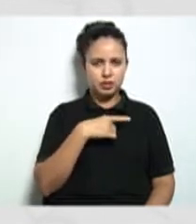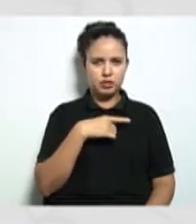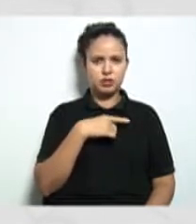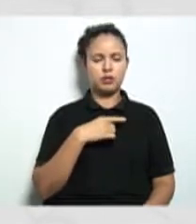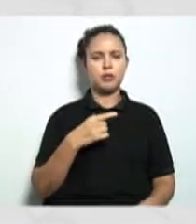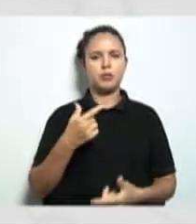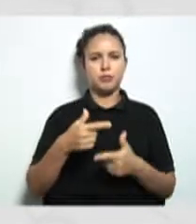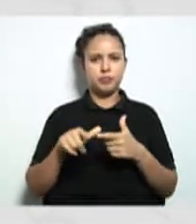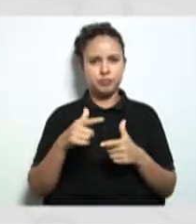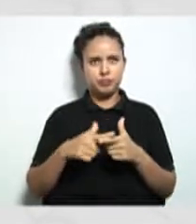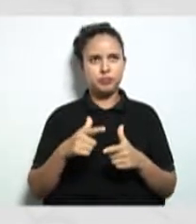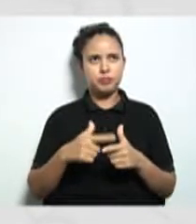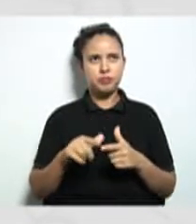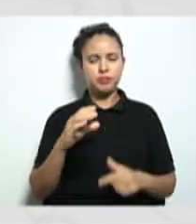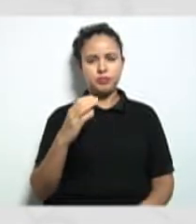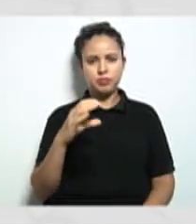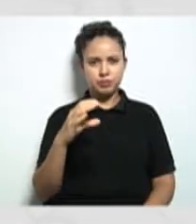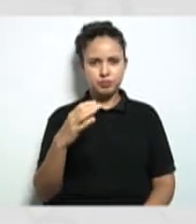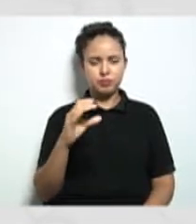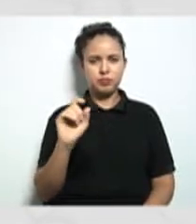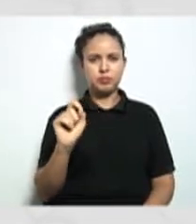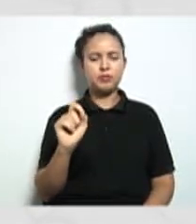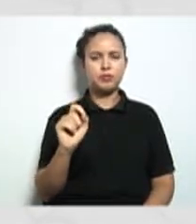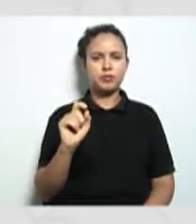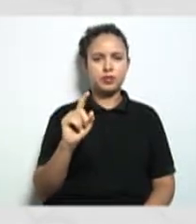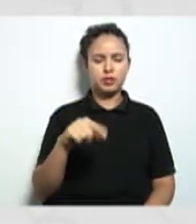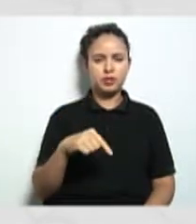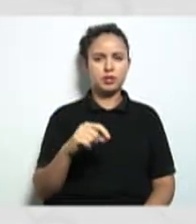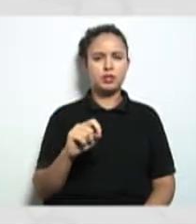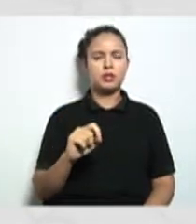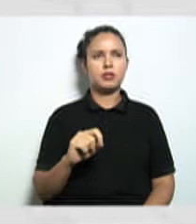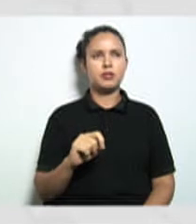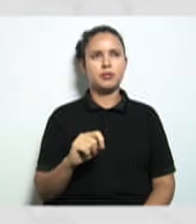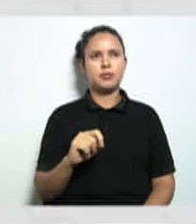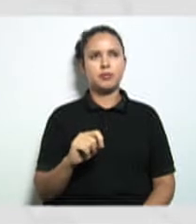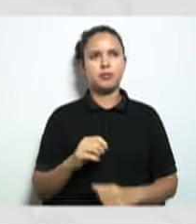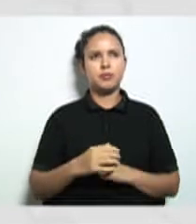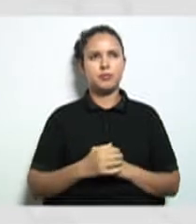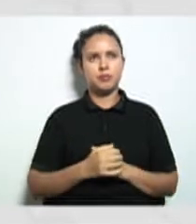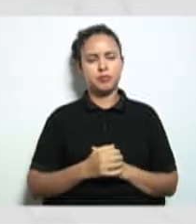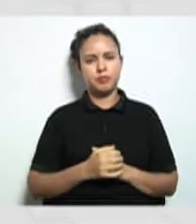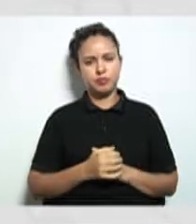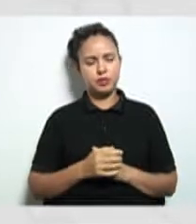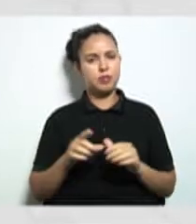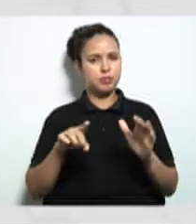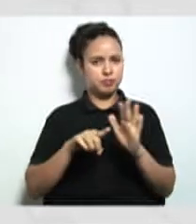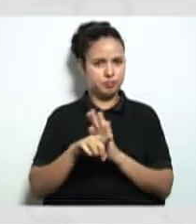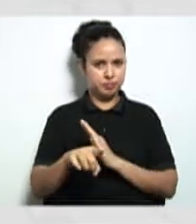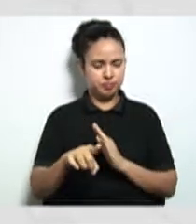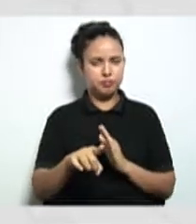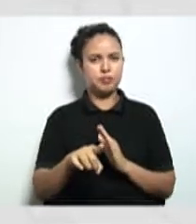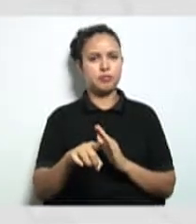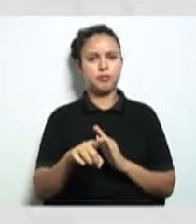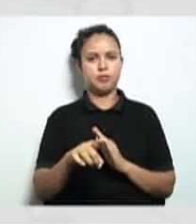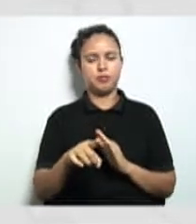problema científico, né, que seria a formulação de uma pergunta. Então,